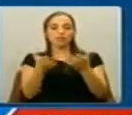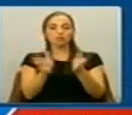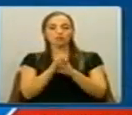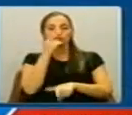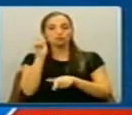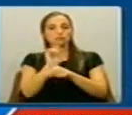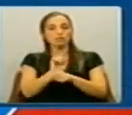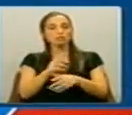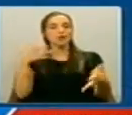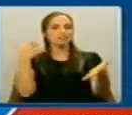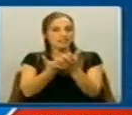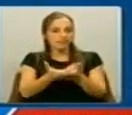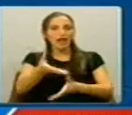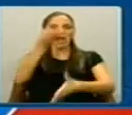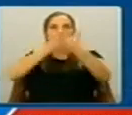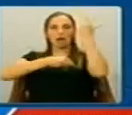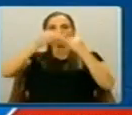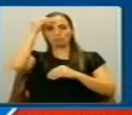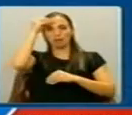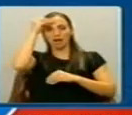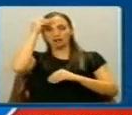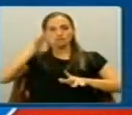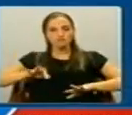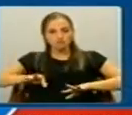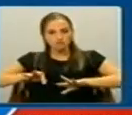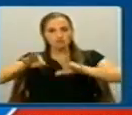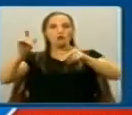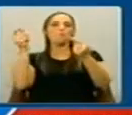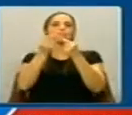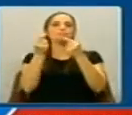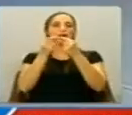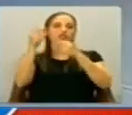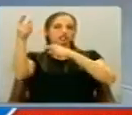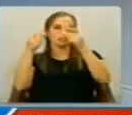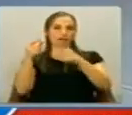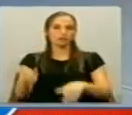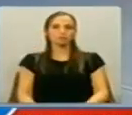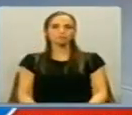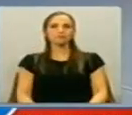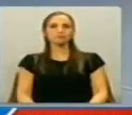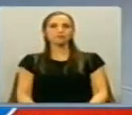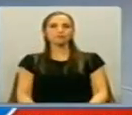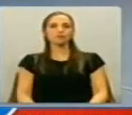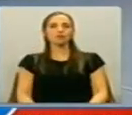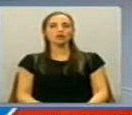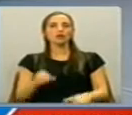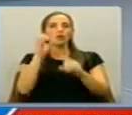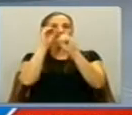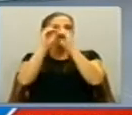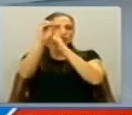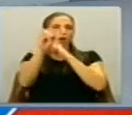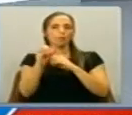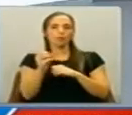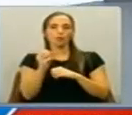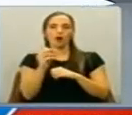tragédias, aprendem e conseguem colocar-nos um bocadinho mais próximo das estrelas, como é óbvio. O telescópio ALMA traz-nos novidades também esta semana.